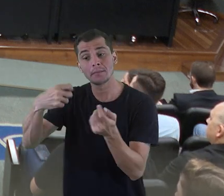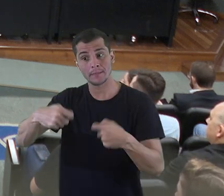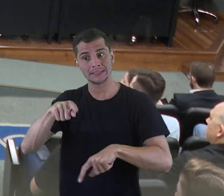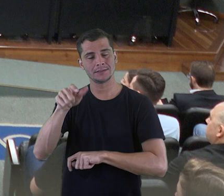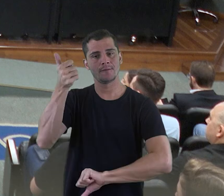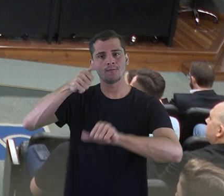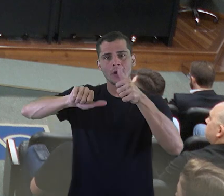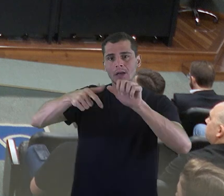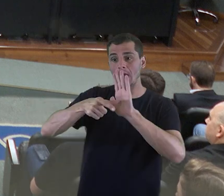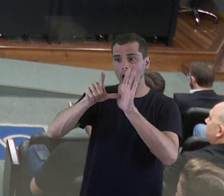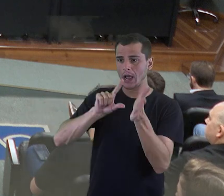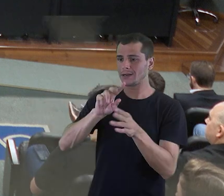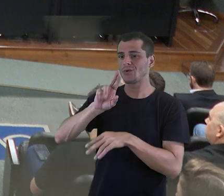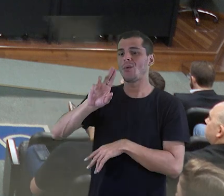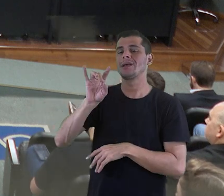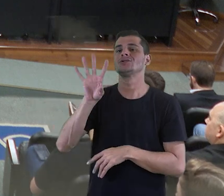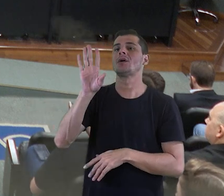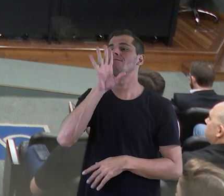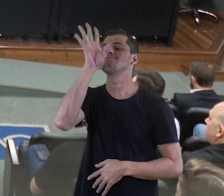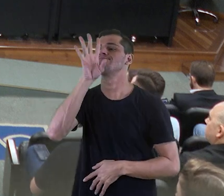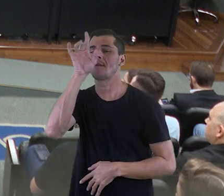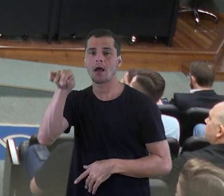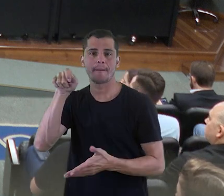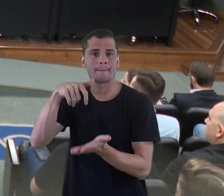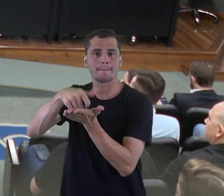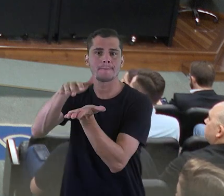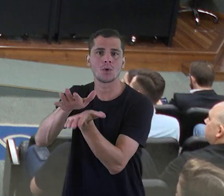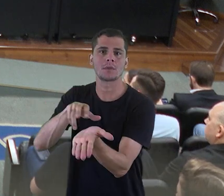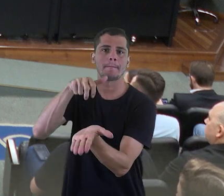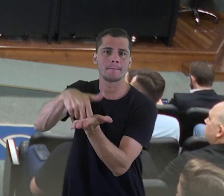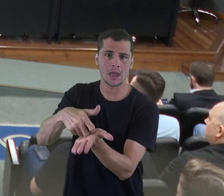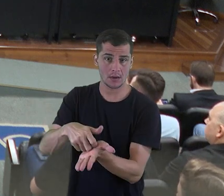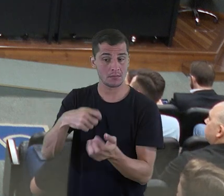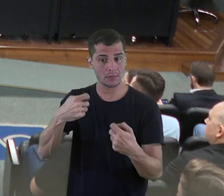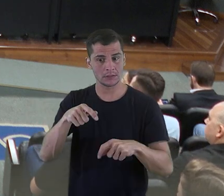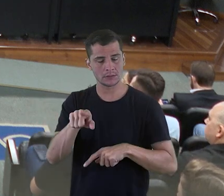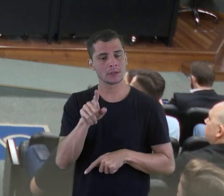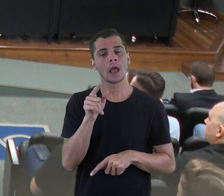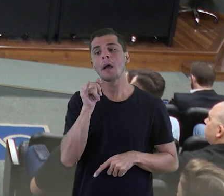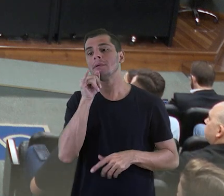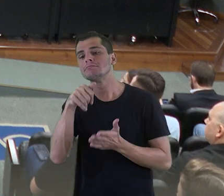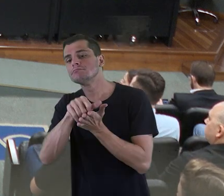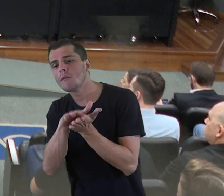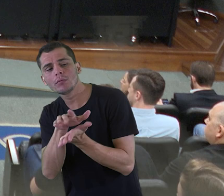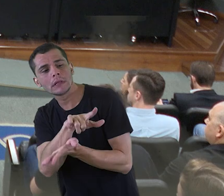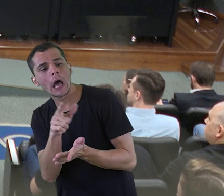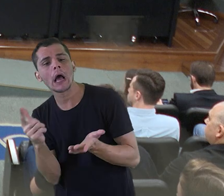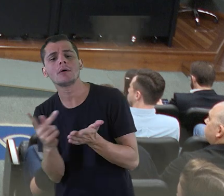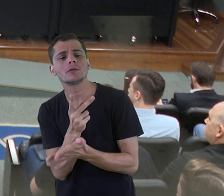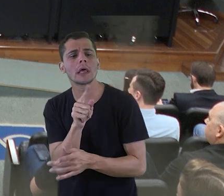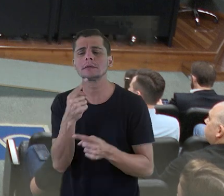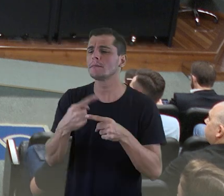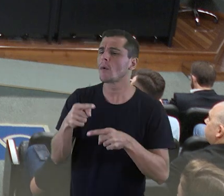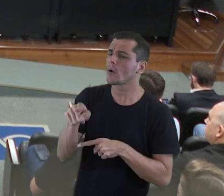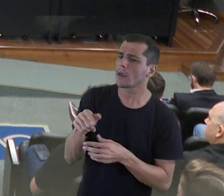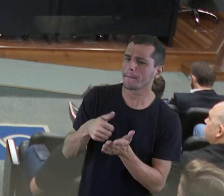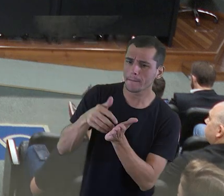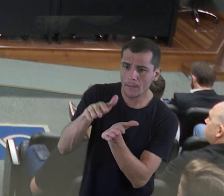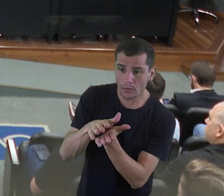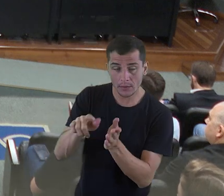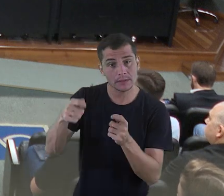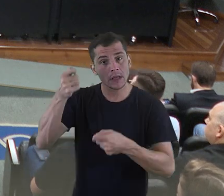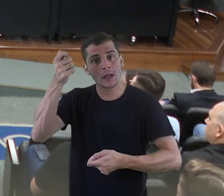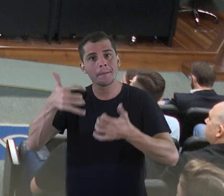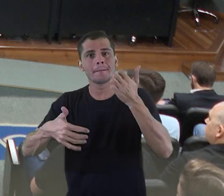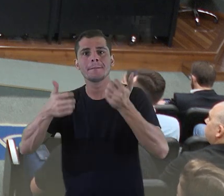quando a Lindy trouxe isso esse princípio da realidade princípio é norma ela disse o seguinte quem julga tem que se colocar no lugar do